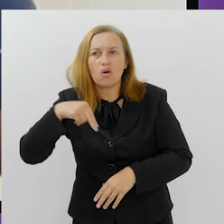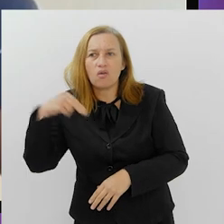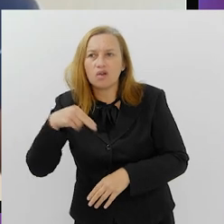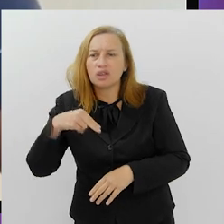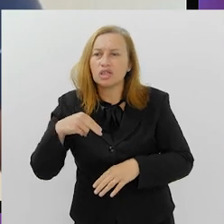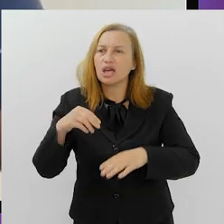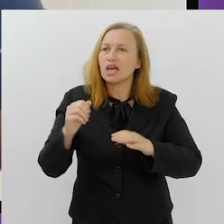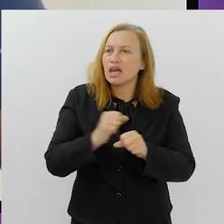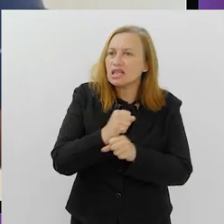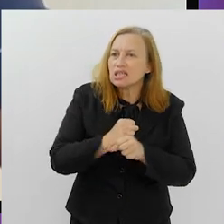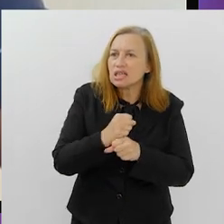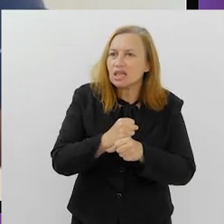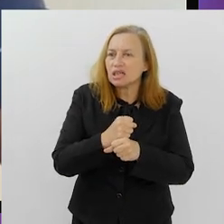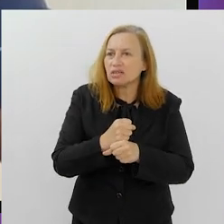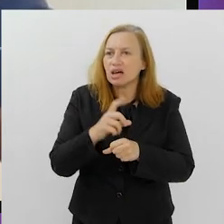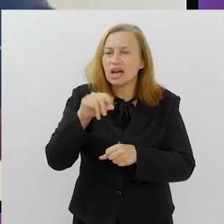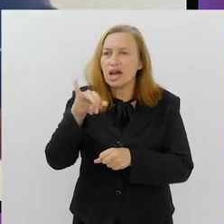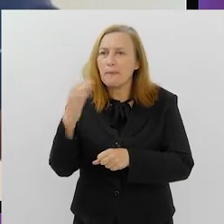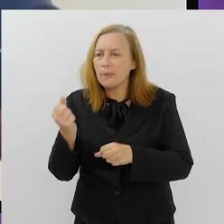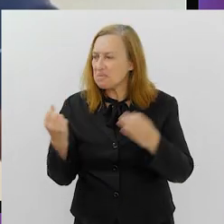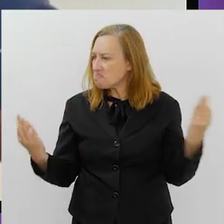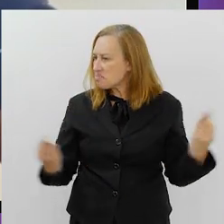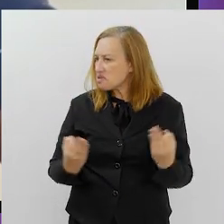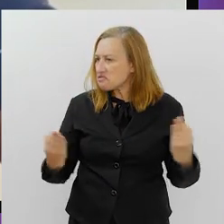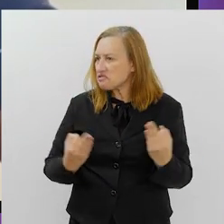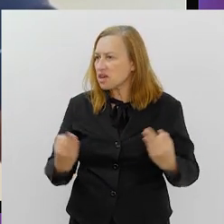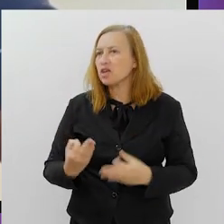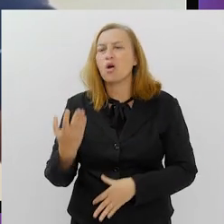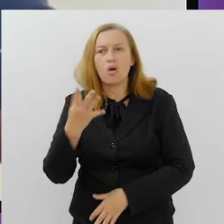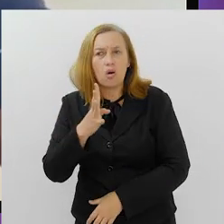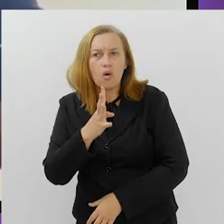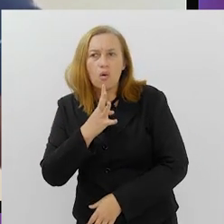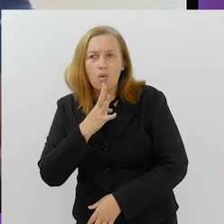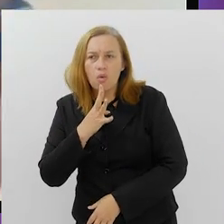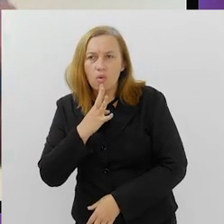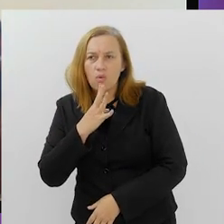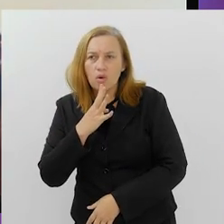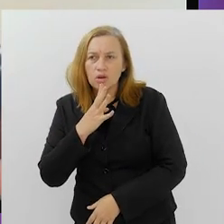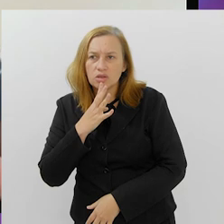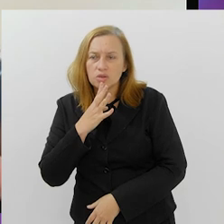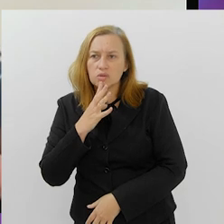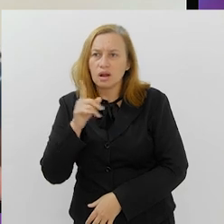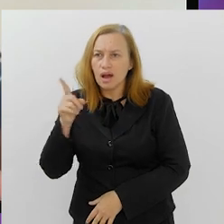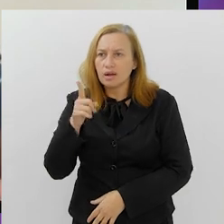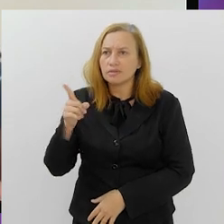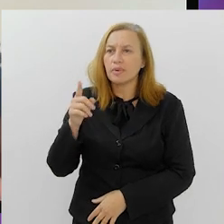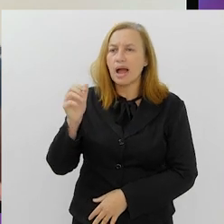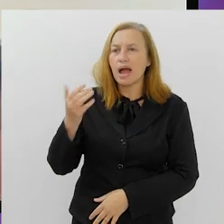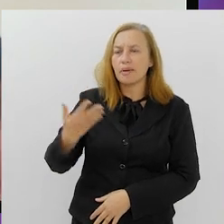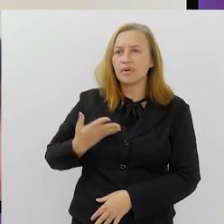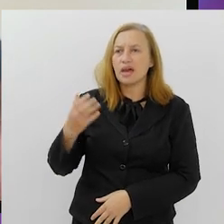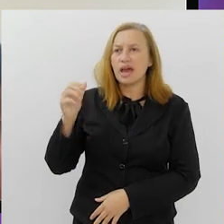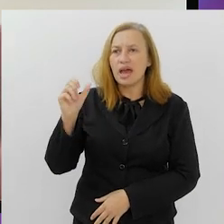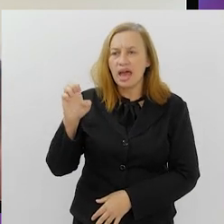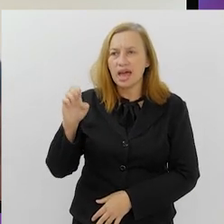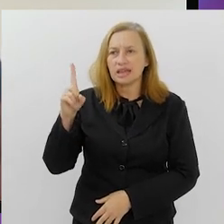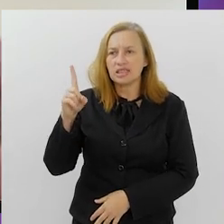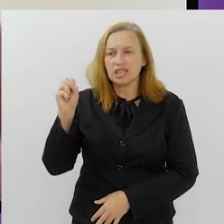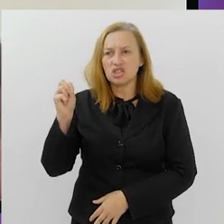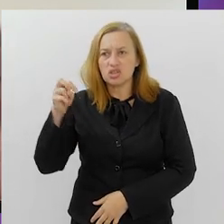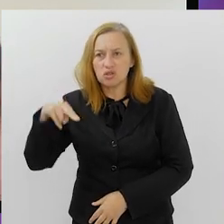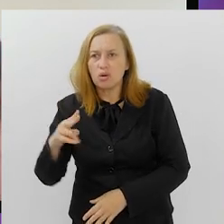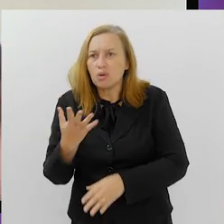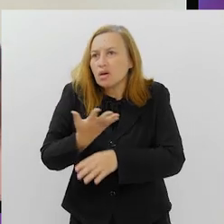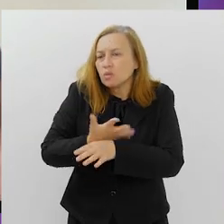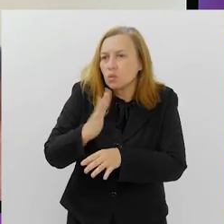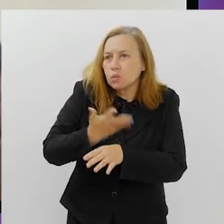Esse ano eles fizeram uma campanha extraordinária, conheço o treinador lá, meu grande amigo Edson. O Edson perdeu 3 jogos, né, e eles mantiveram o treinador. Isso